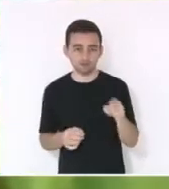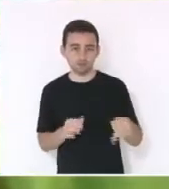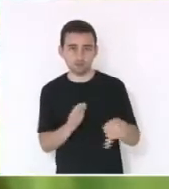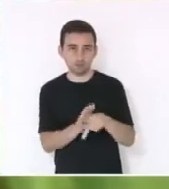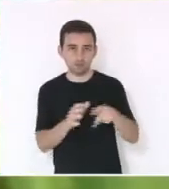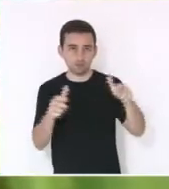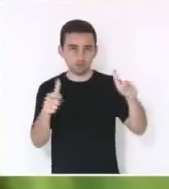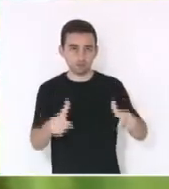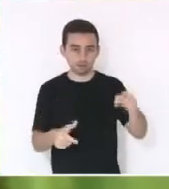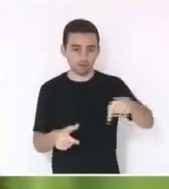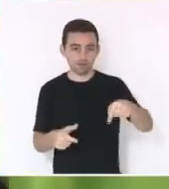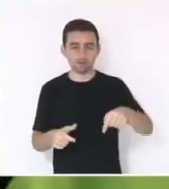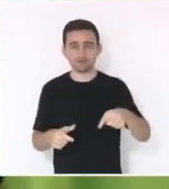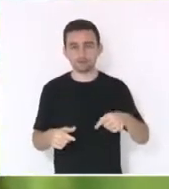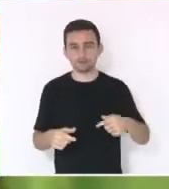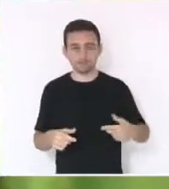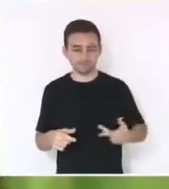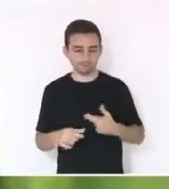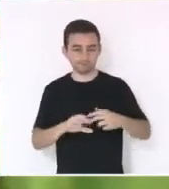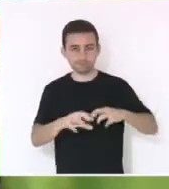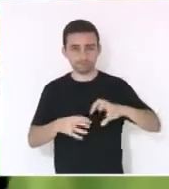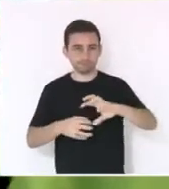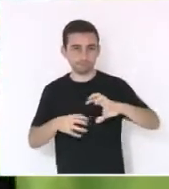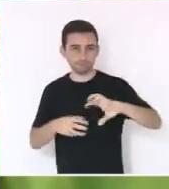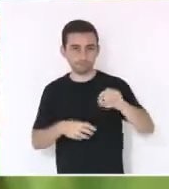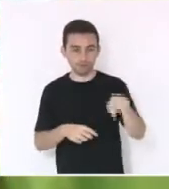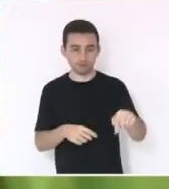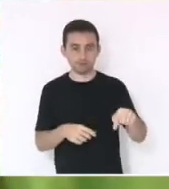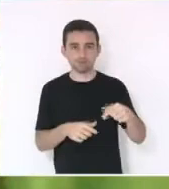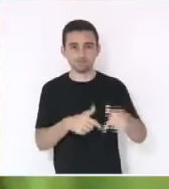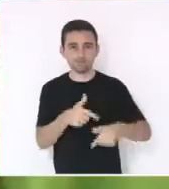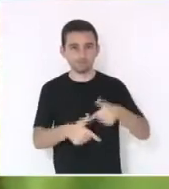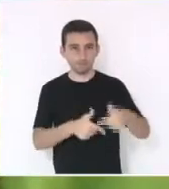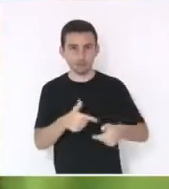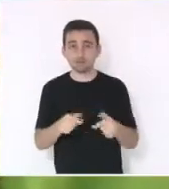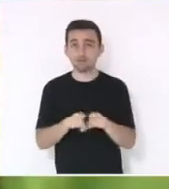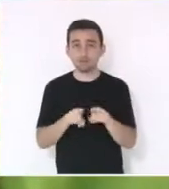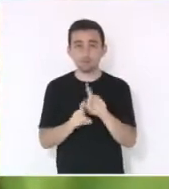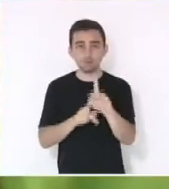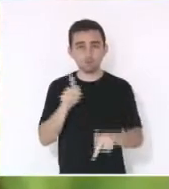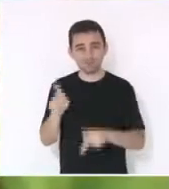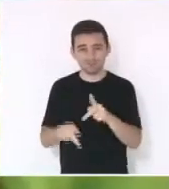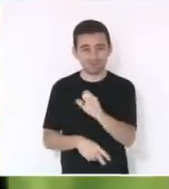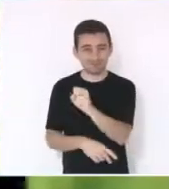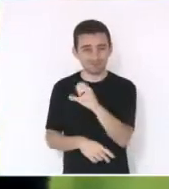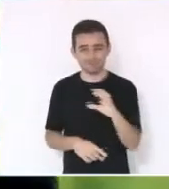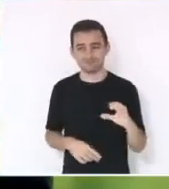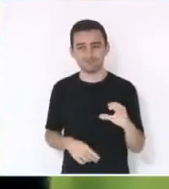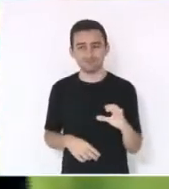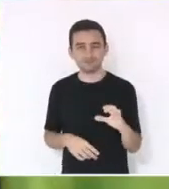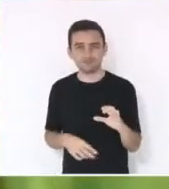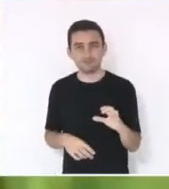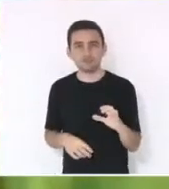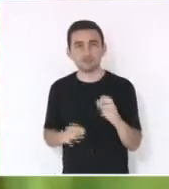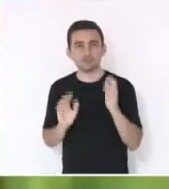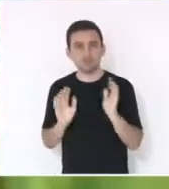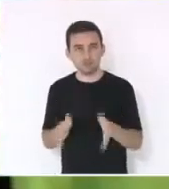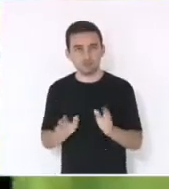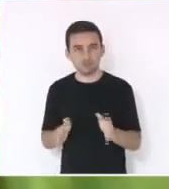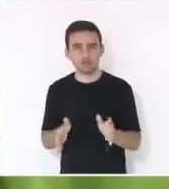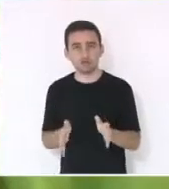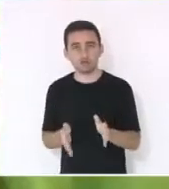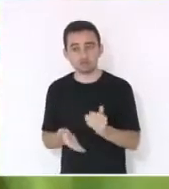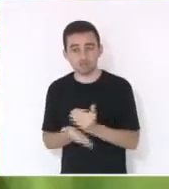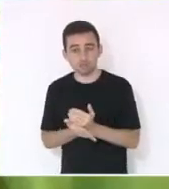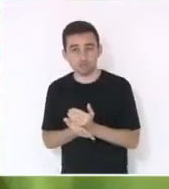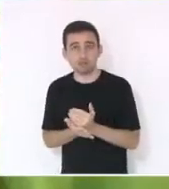Catarina. Estão de parabéns os catarinenses por adotarem em sua